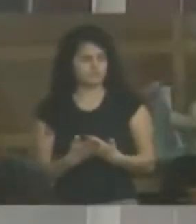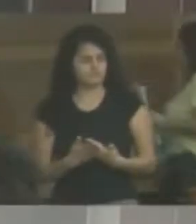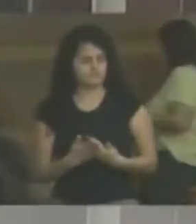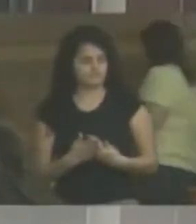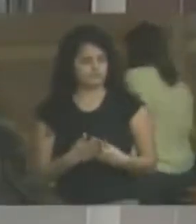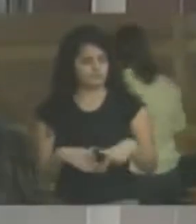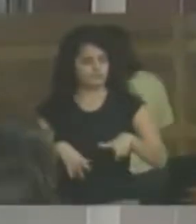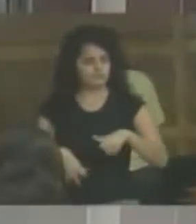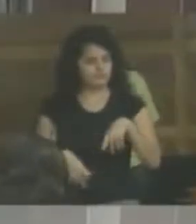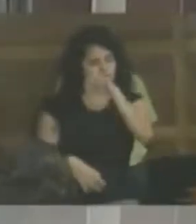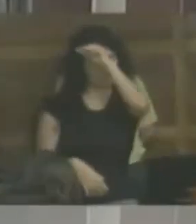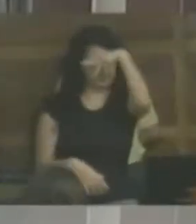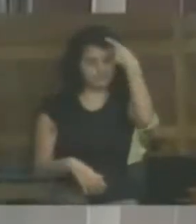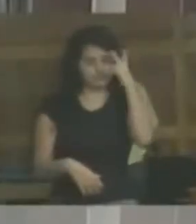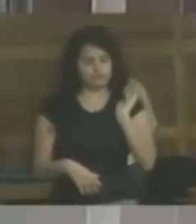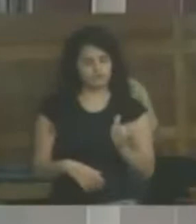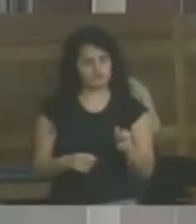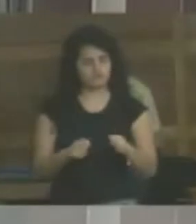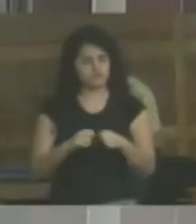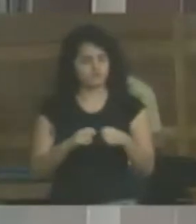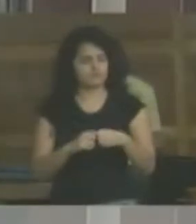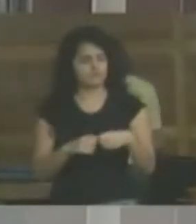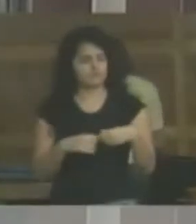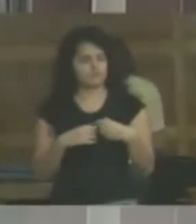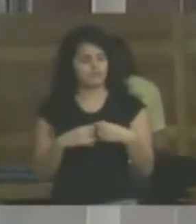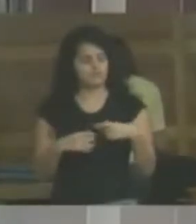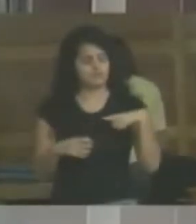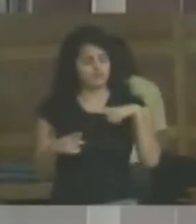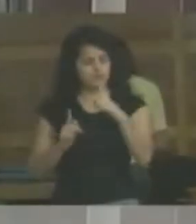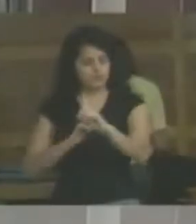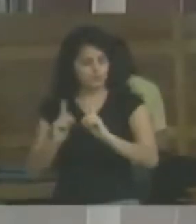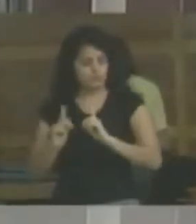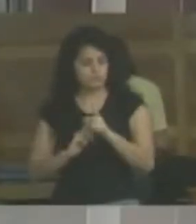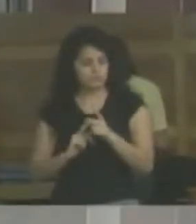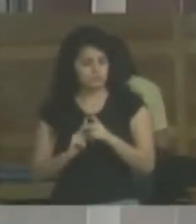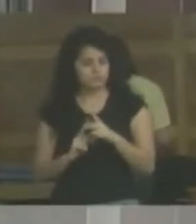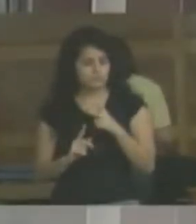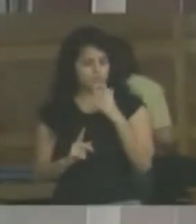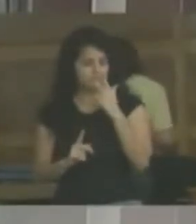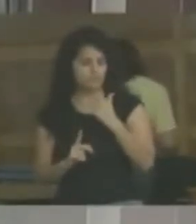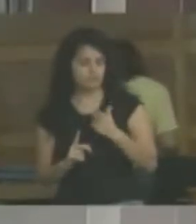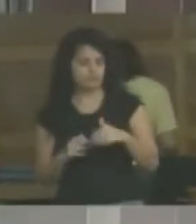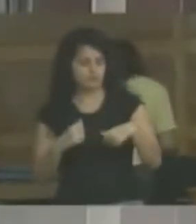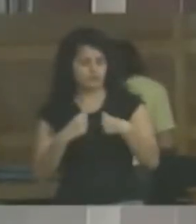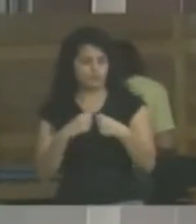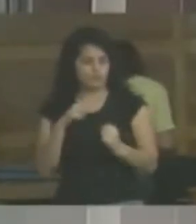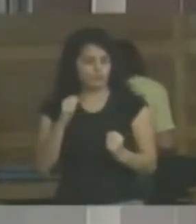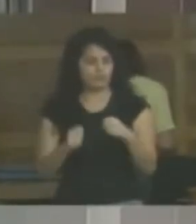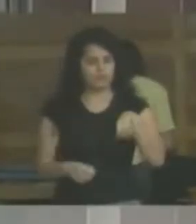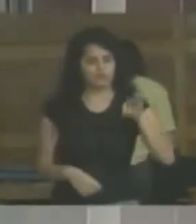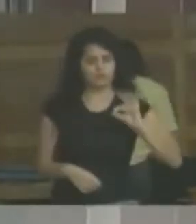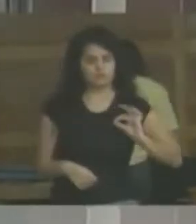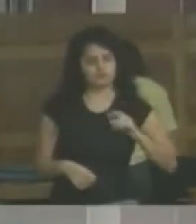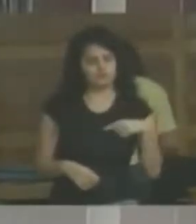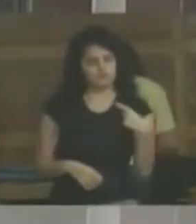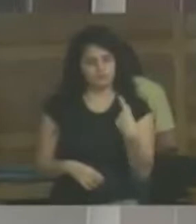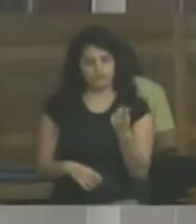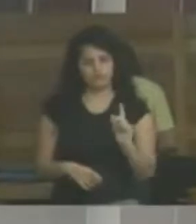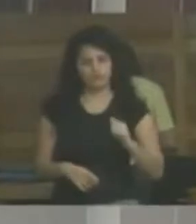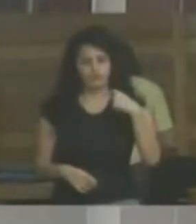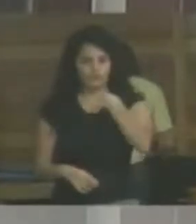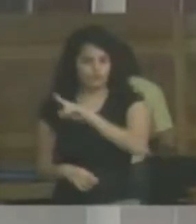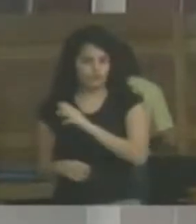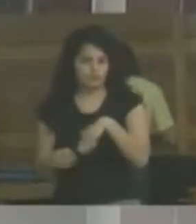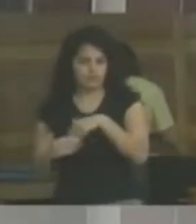governo está fazendo. E aí tem a cobrança que não foi o carro ainda da polícia lá na porta do colégio. Tem que estar cobrando mesmo